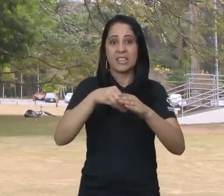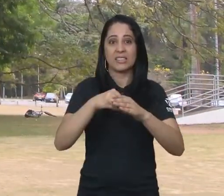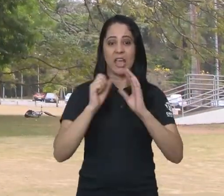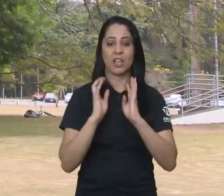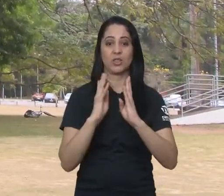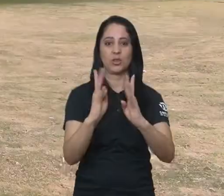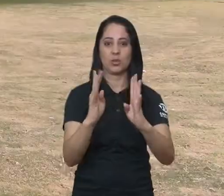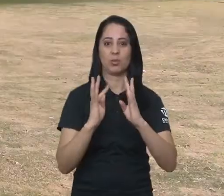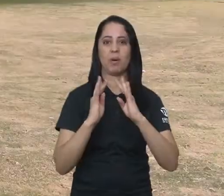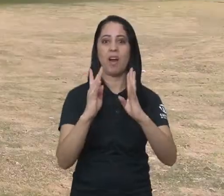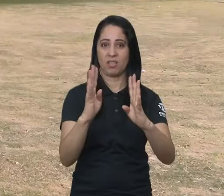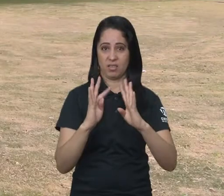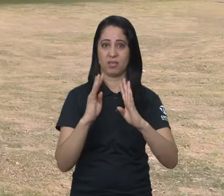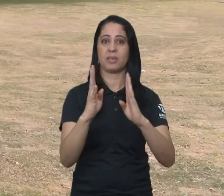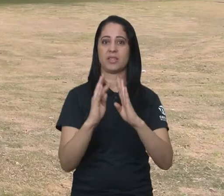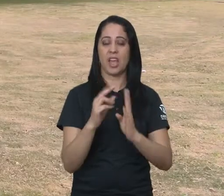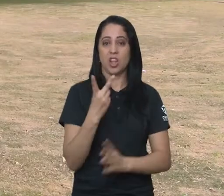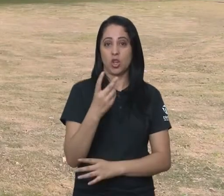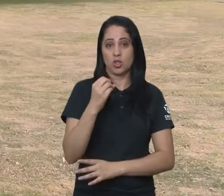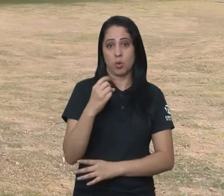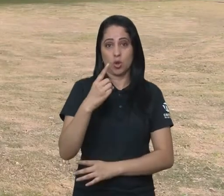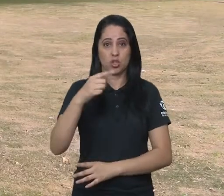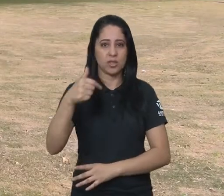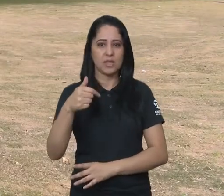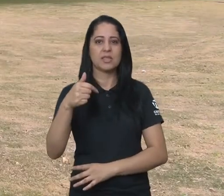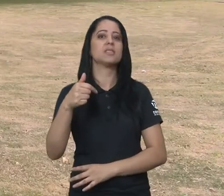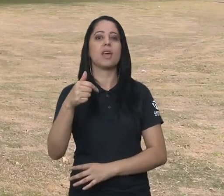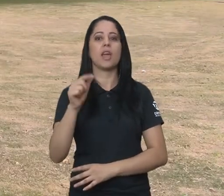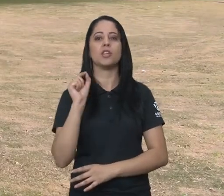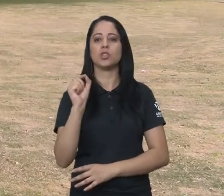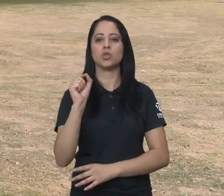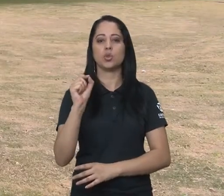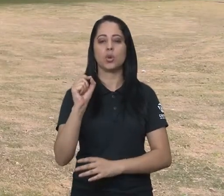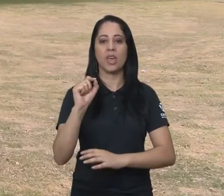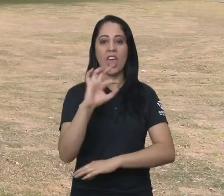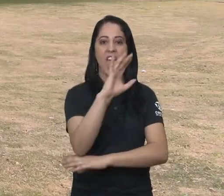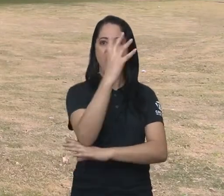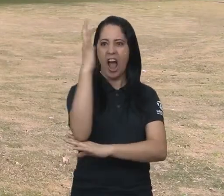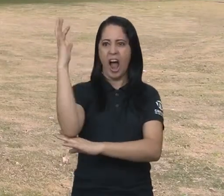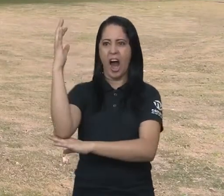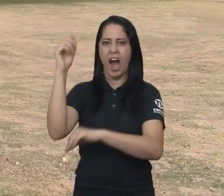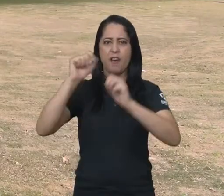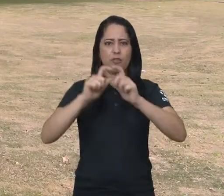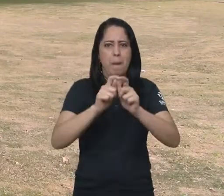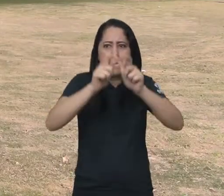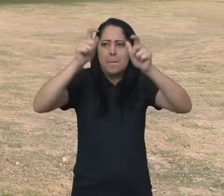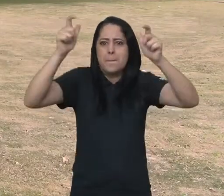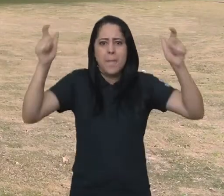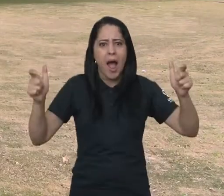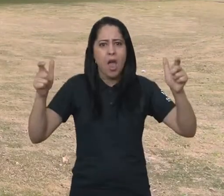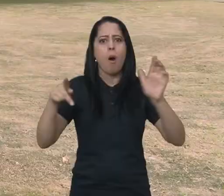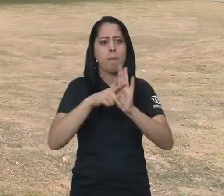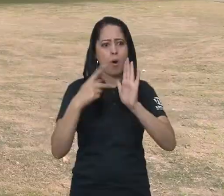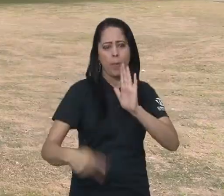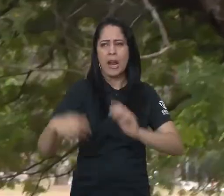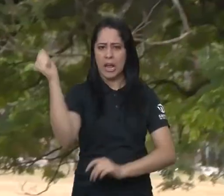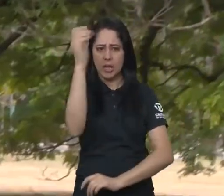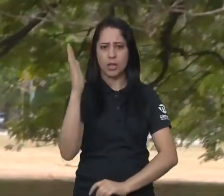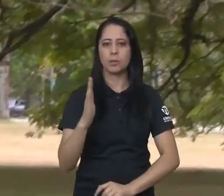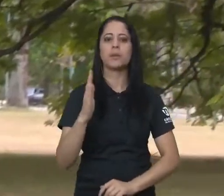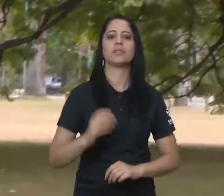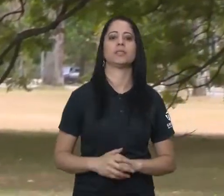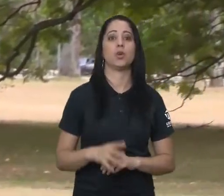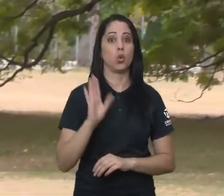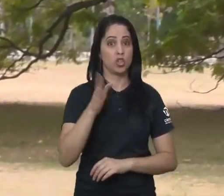Parque da Cidade, entrou para o Ranking Brasil no ano de 2017 com um recorde de maior árvore da espécie no país.